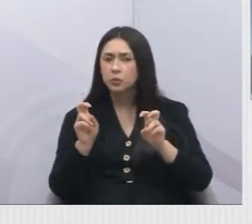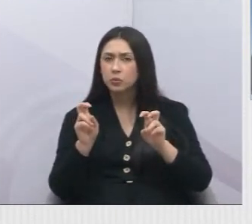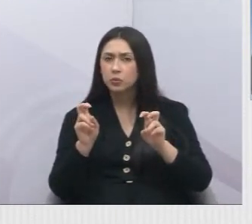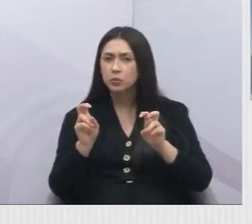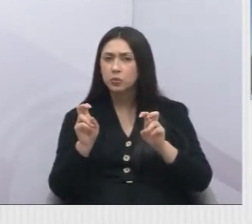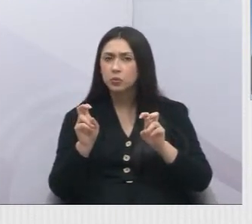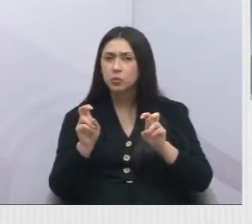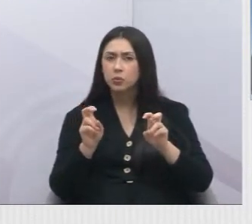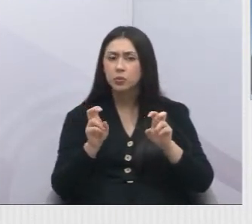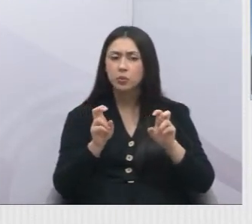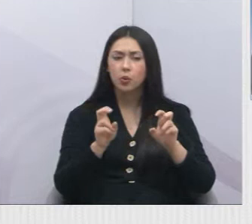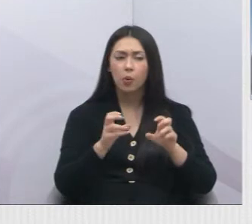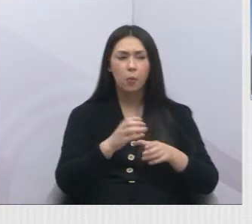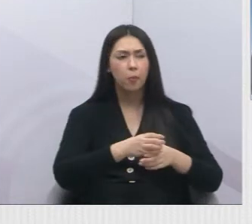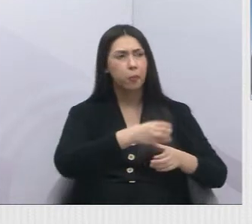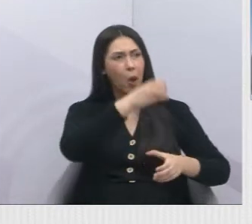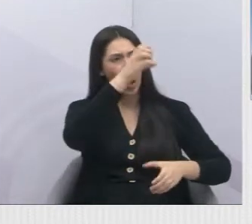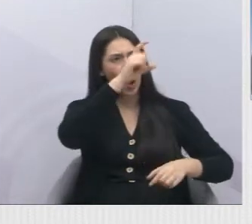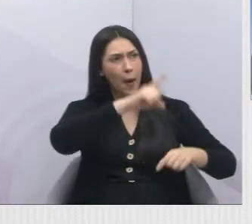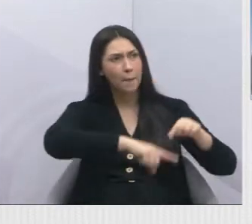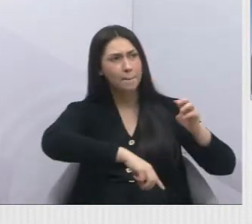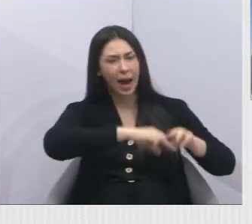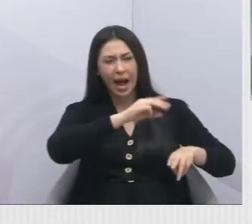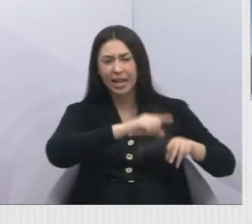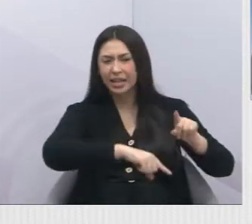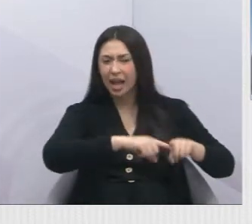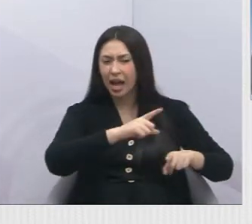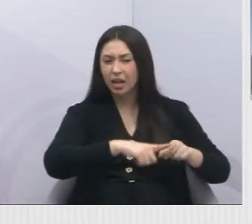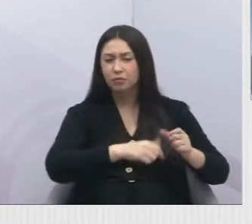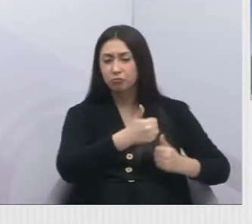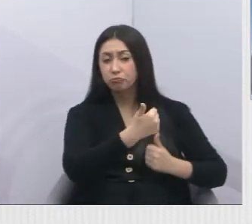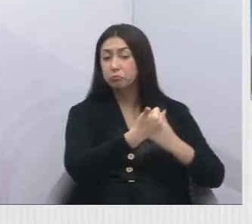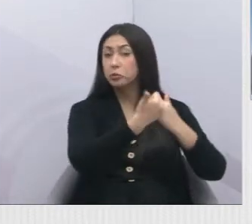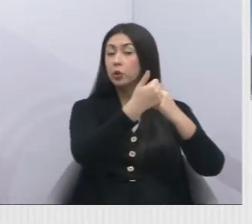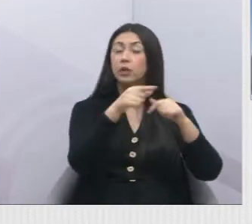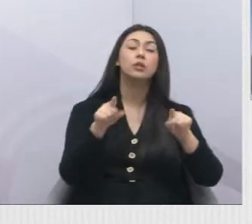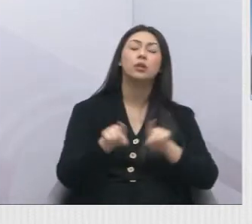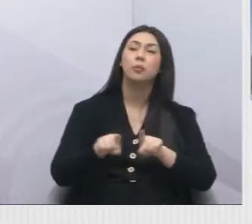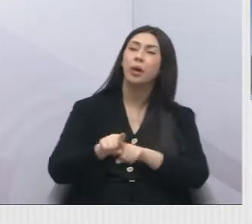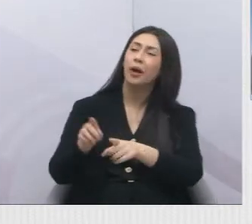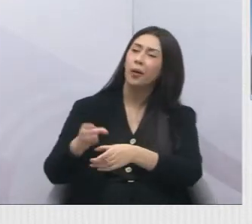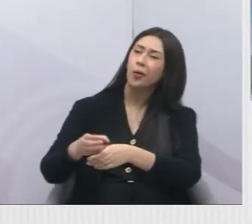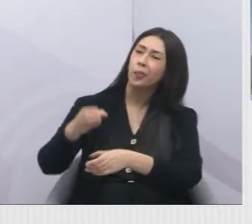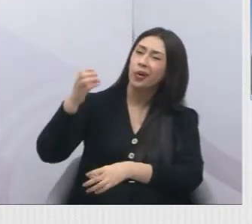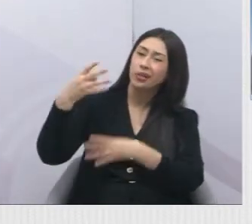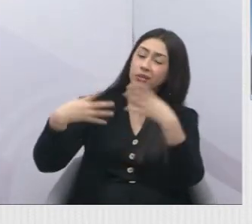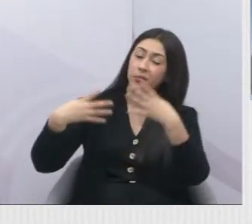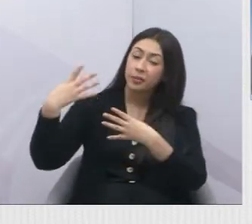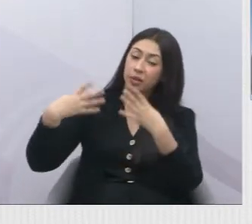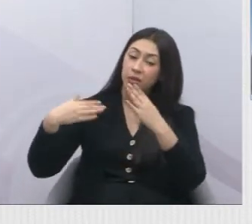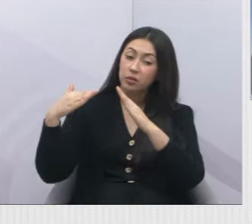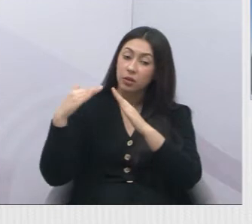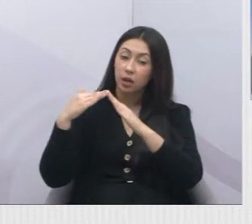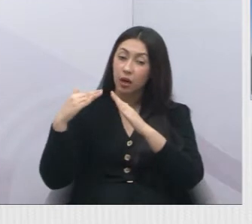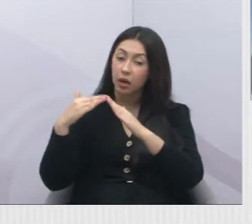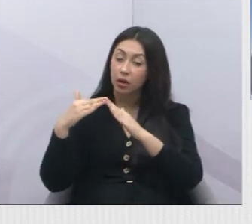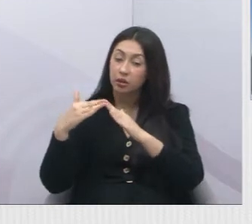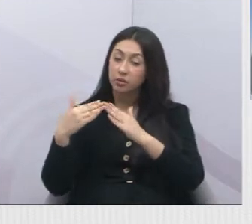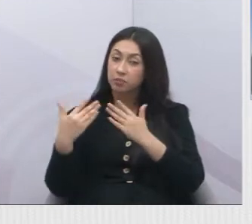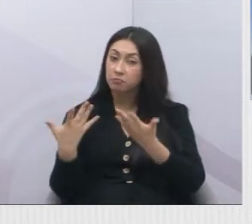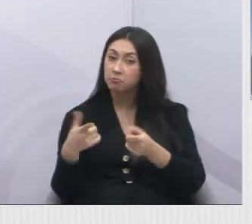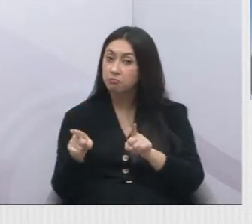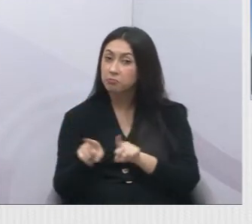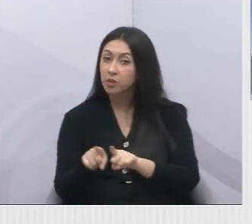relocação de postes de madeira, de postes em frente à casa do munícipe, sobre também